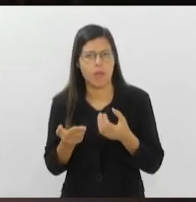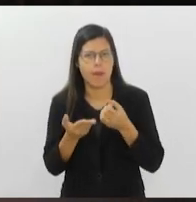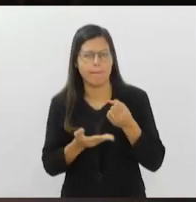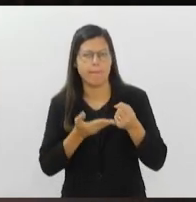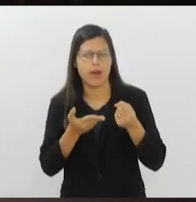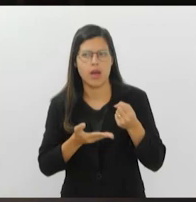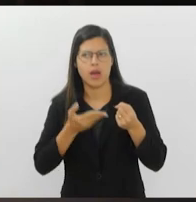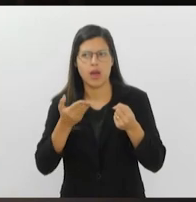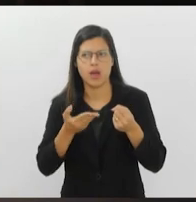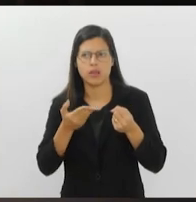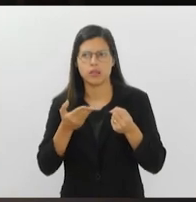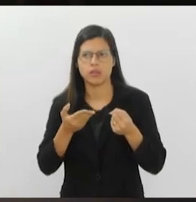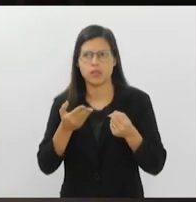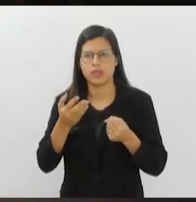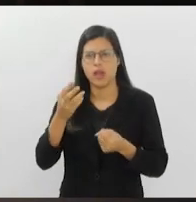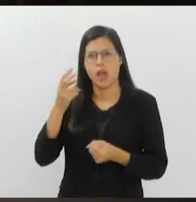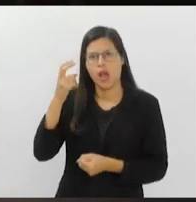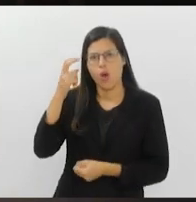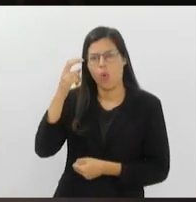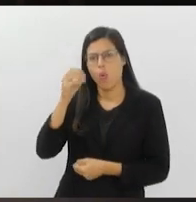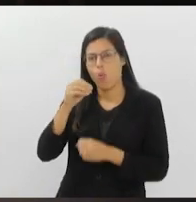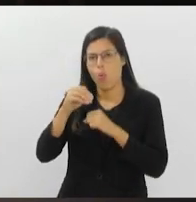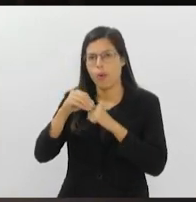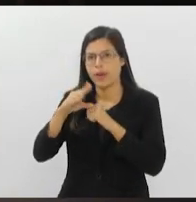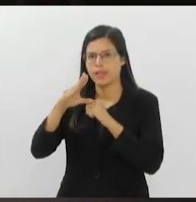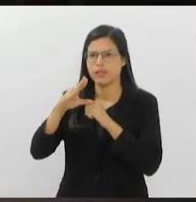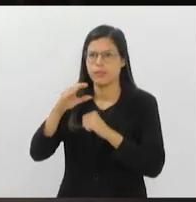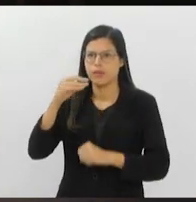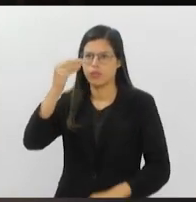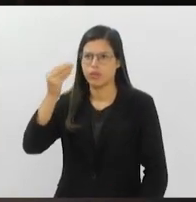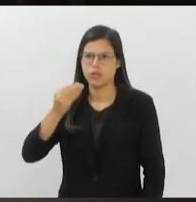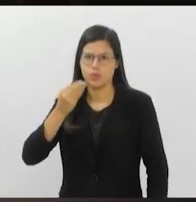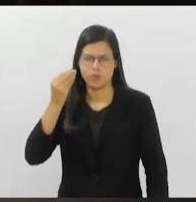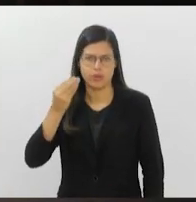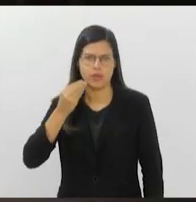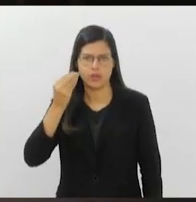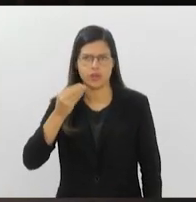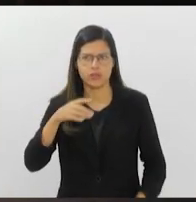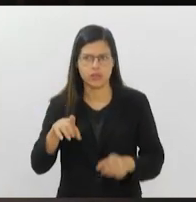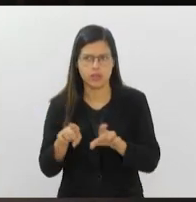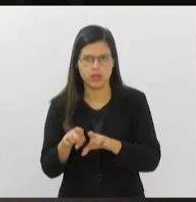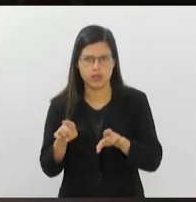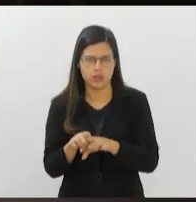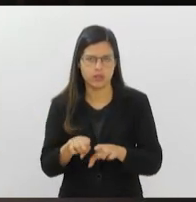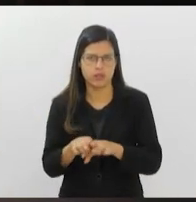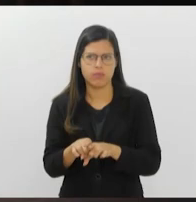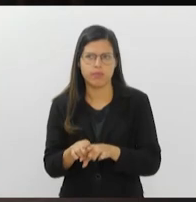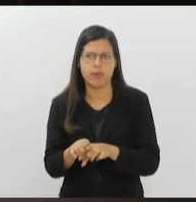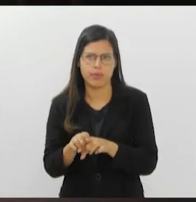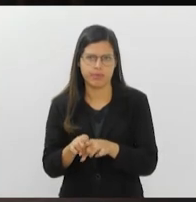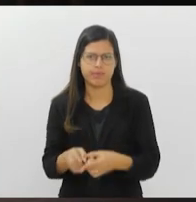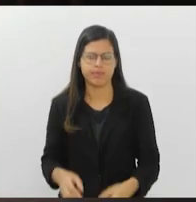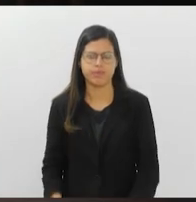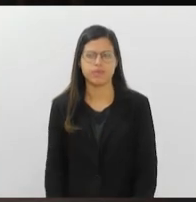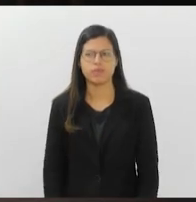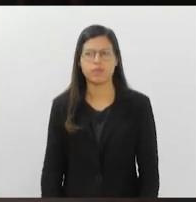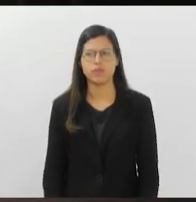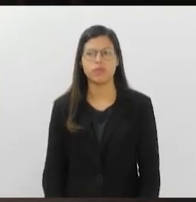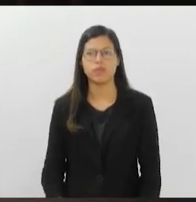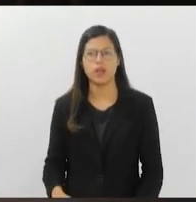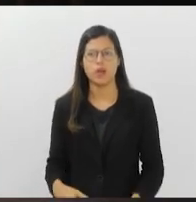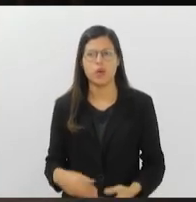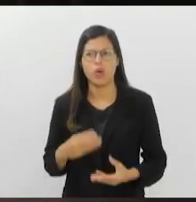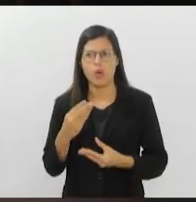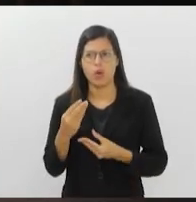à expertise pela experiência dos nossos usuários e familiares. E ele